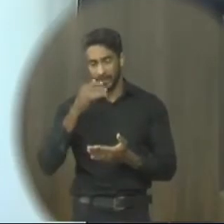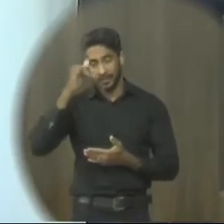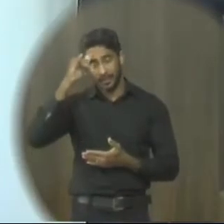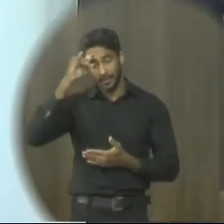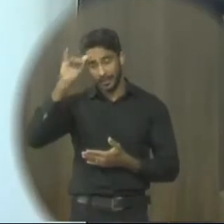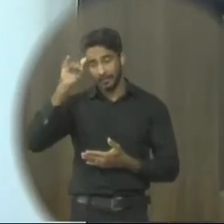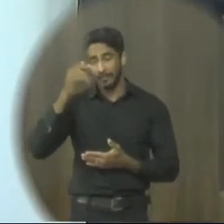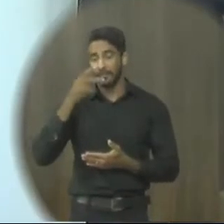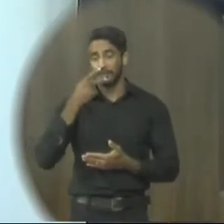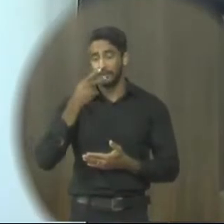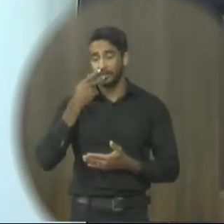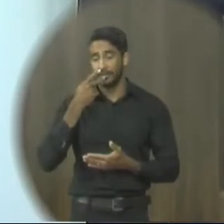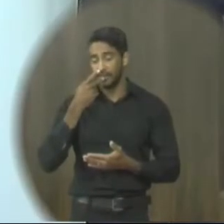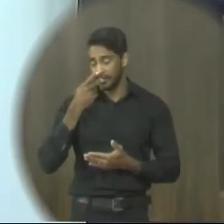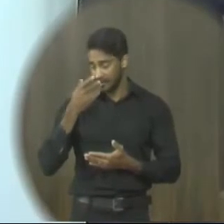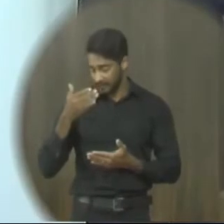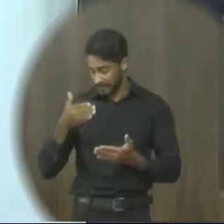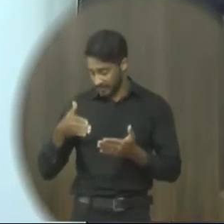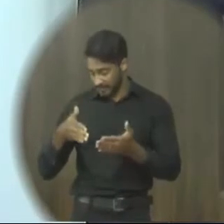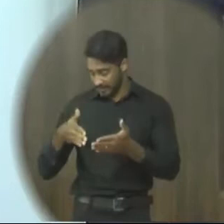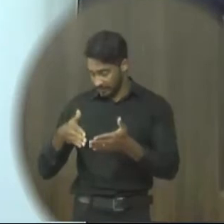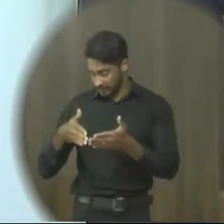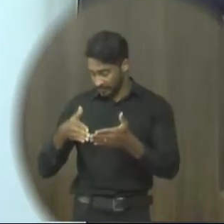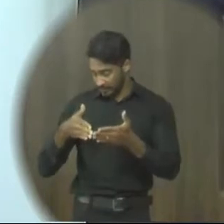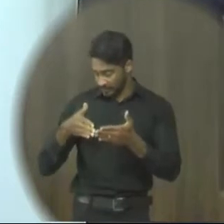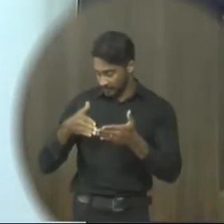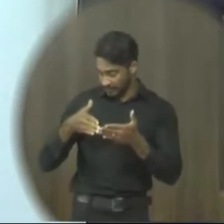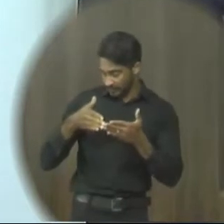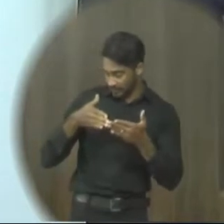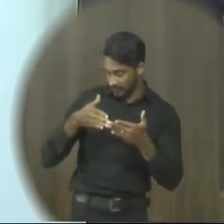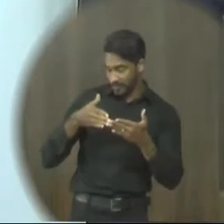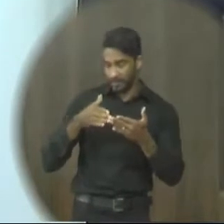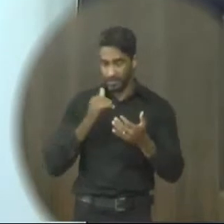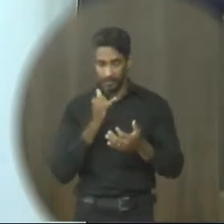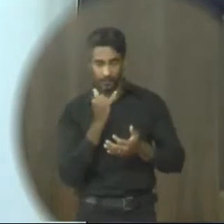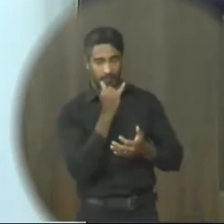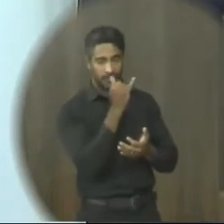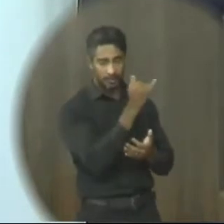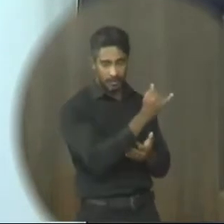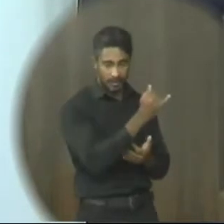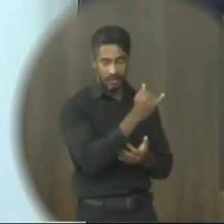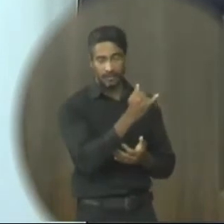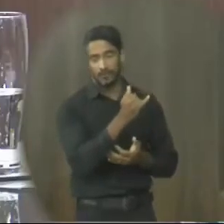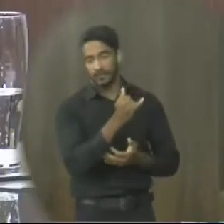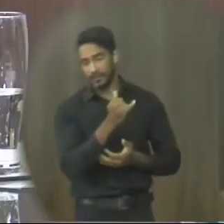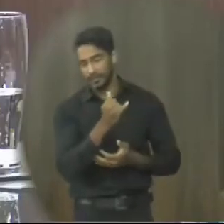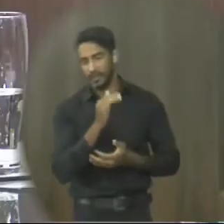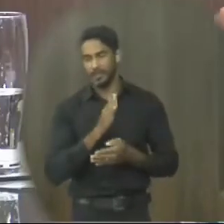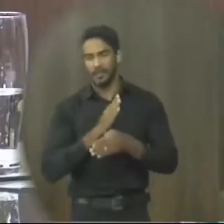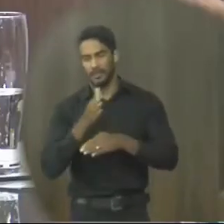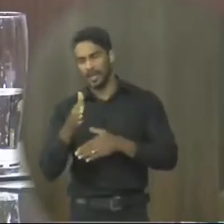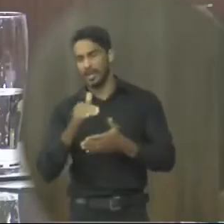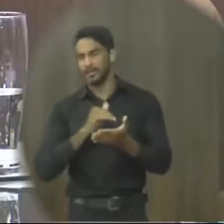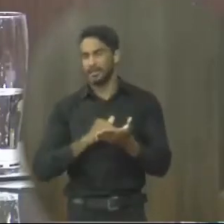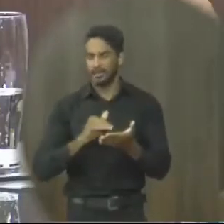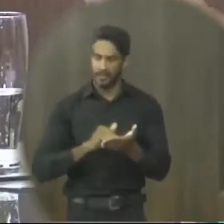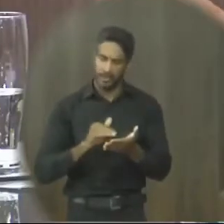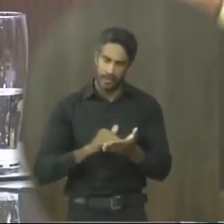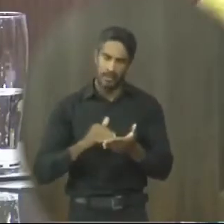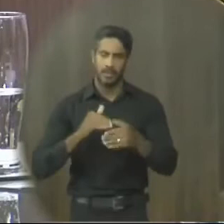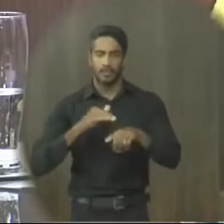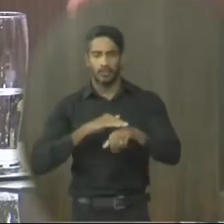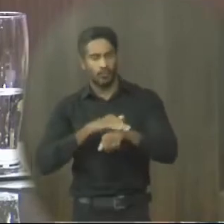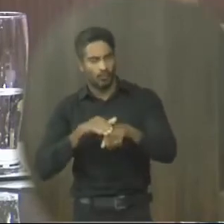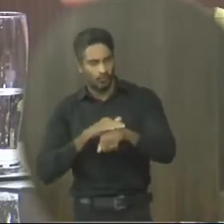de fazer requerimentos, às vezes eu tento levar o assunto direto a você, né? Ir lá na secretaria, te pego às